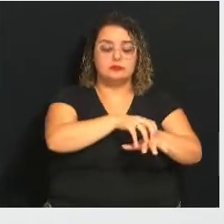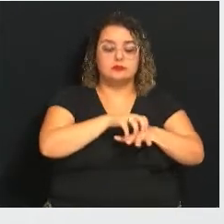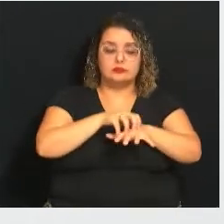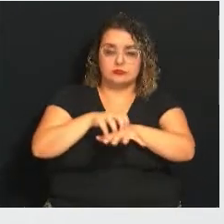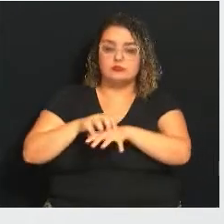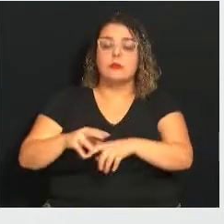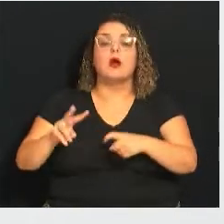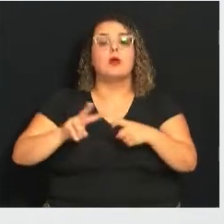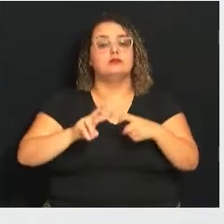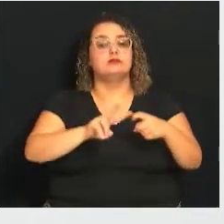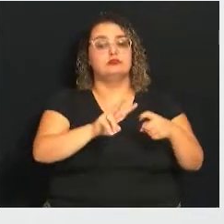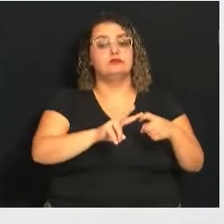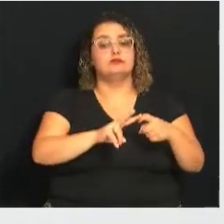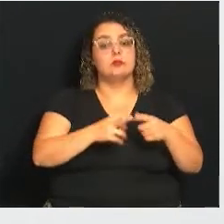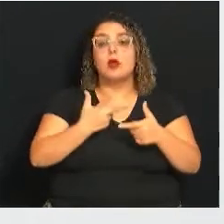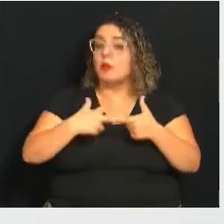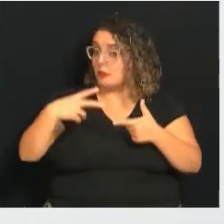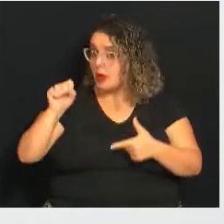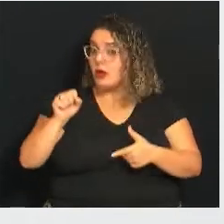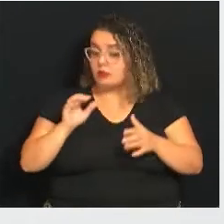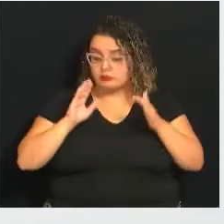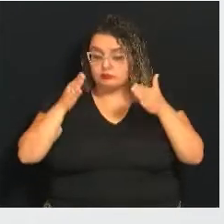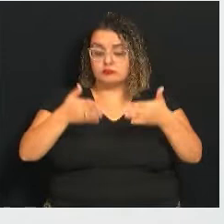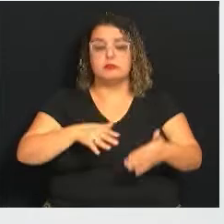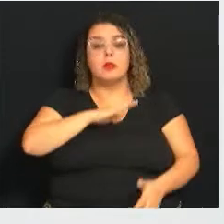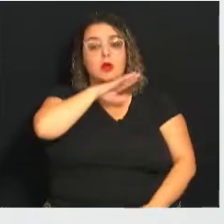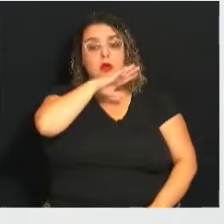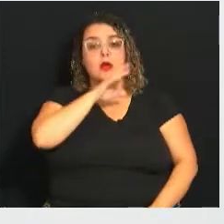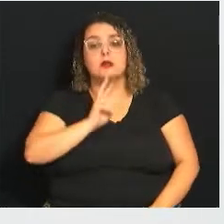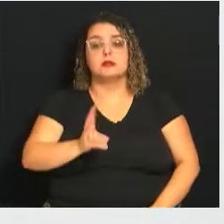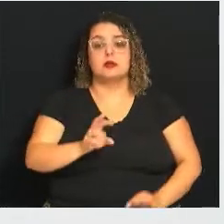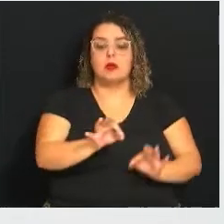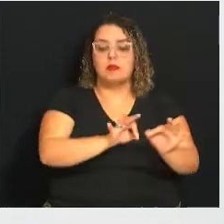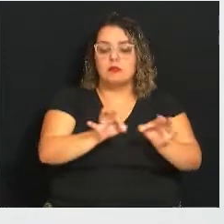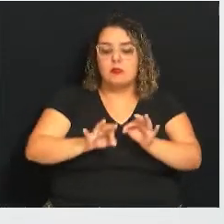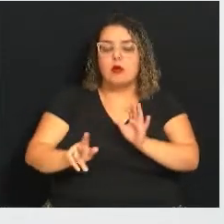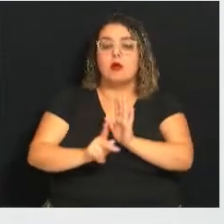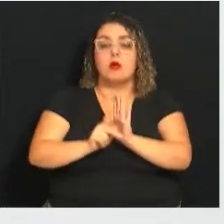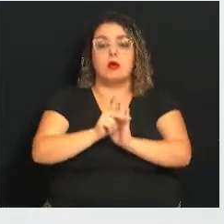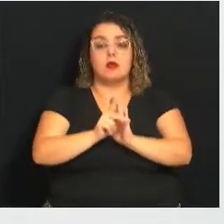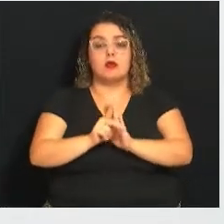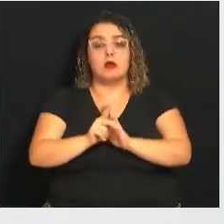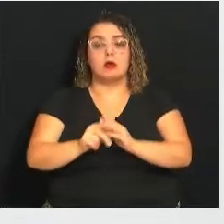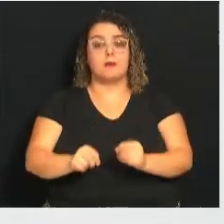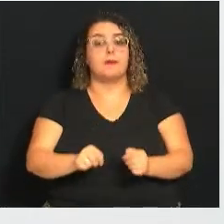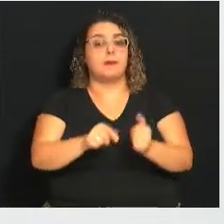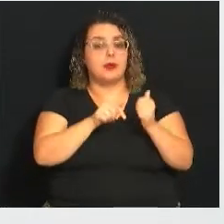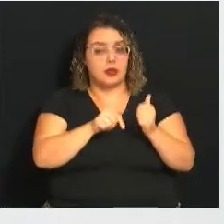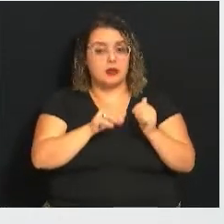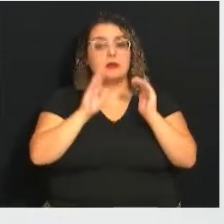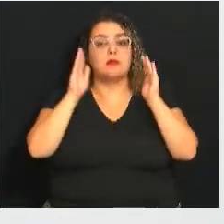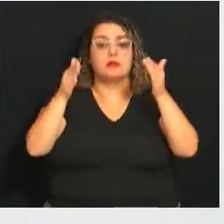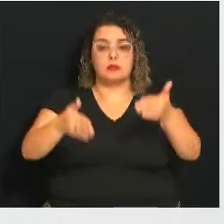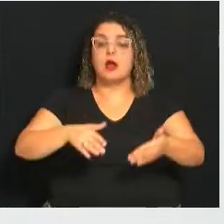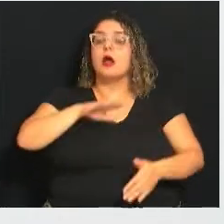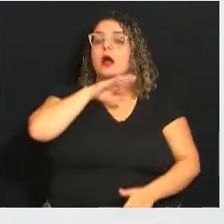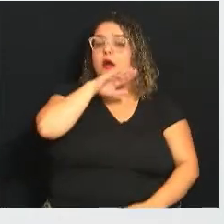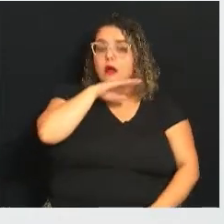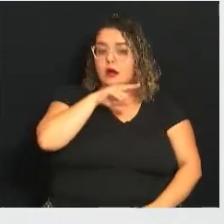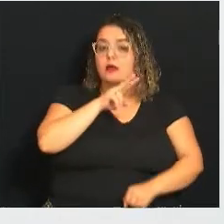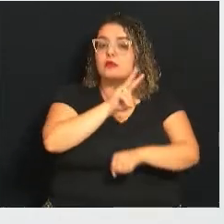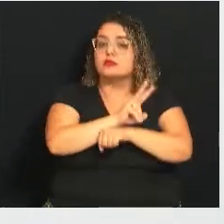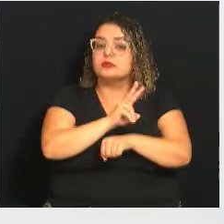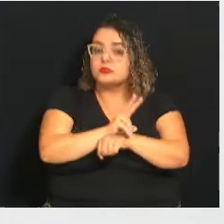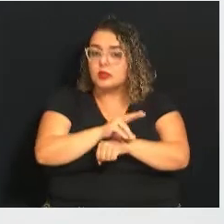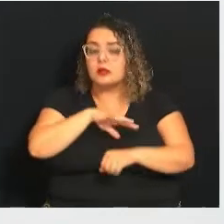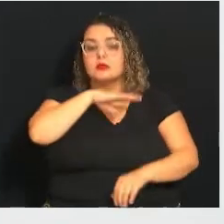grande conquista para a causa animal estou sempre laborando projeto de lei que favorece a questão animal a proteção